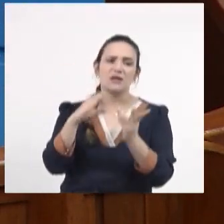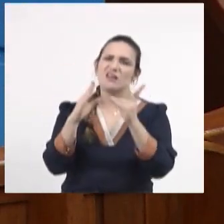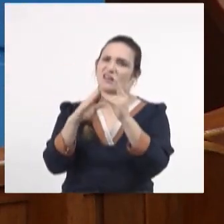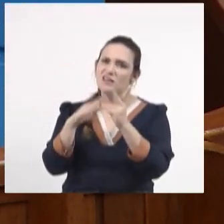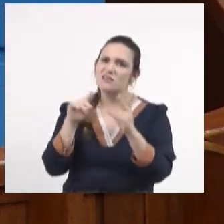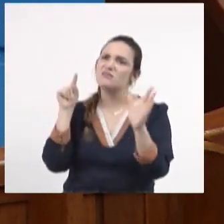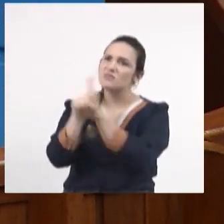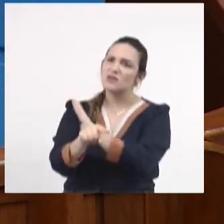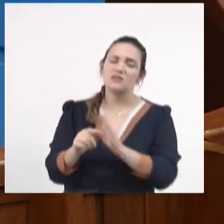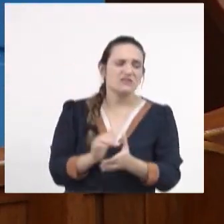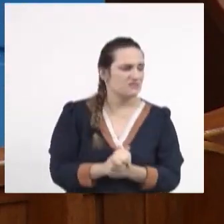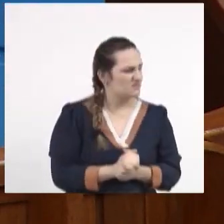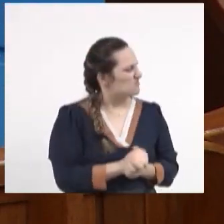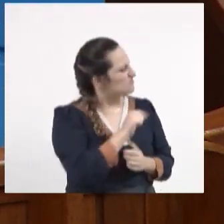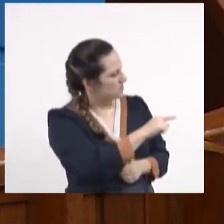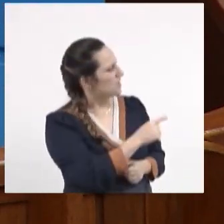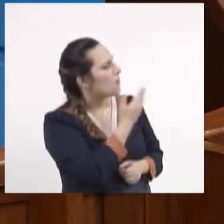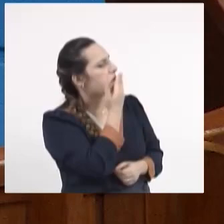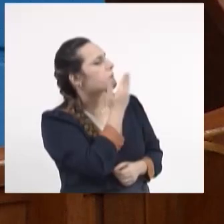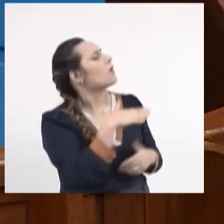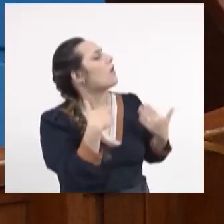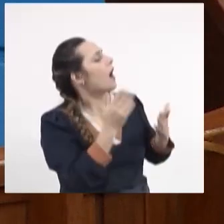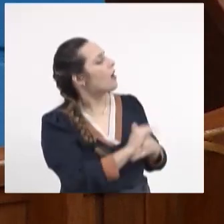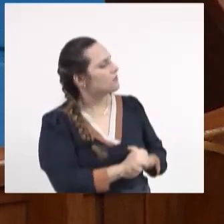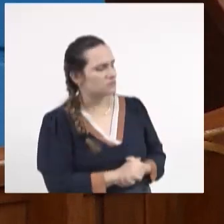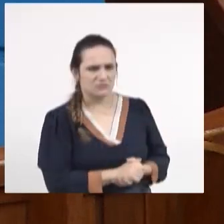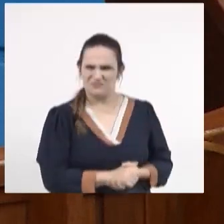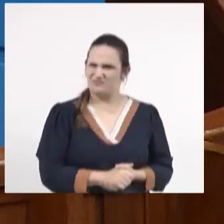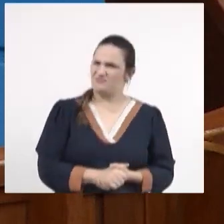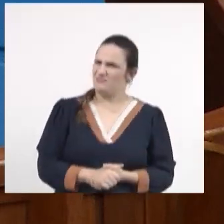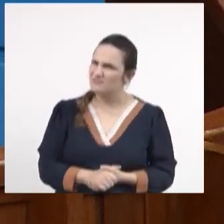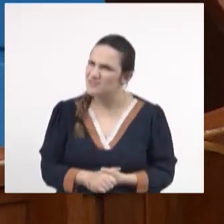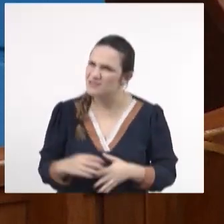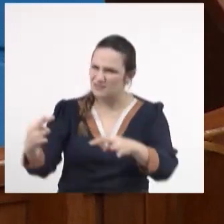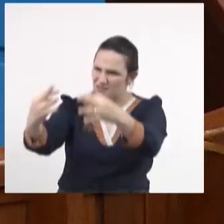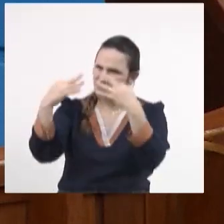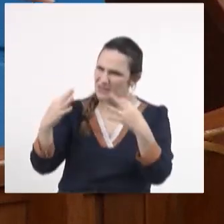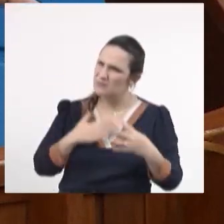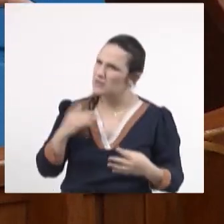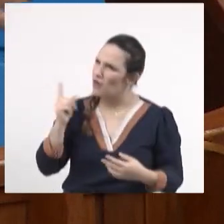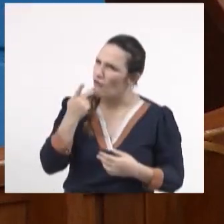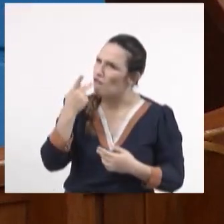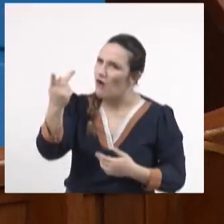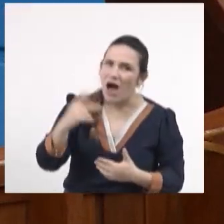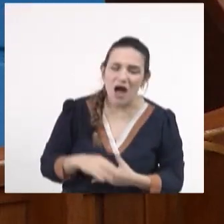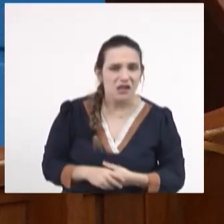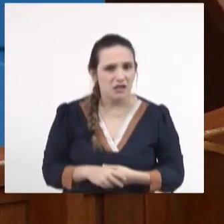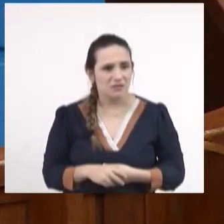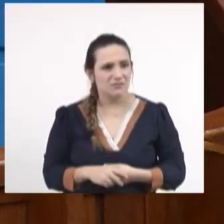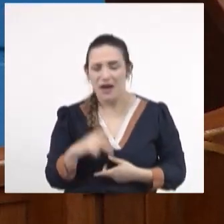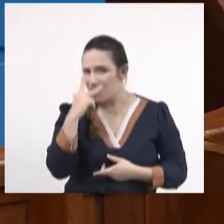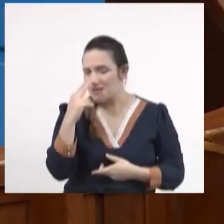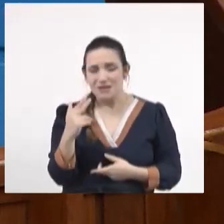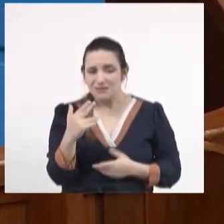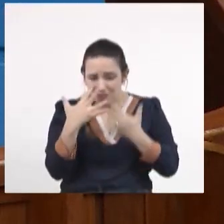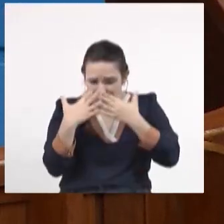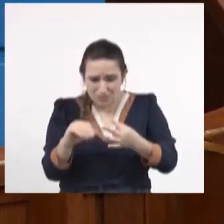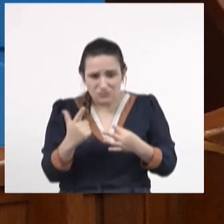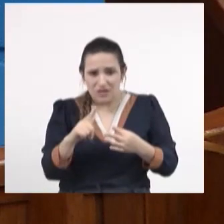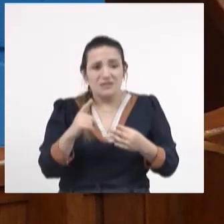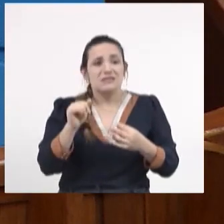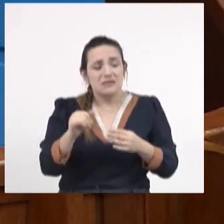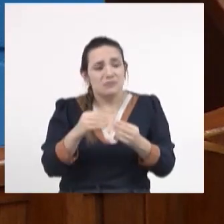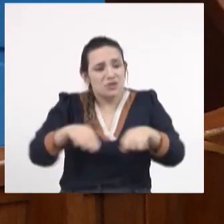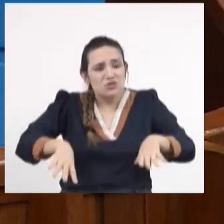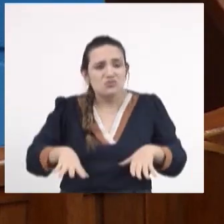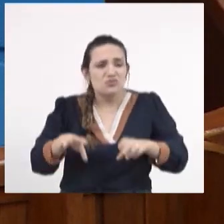Eles não estão dando nem atenção se o setor produtivo está sendo atingido ou não. Eles